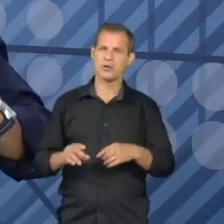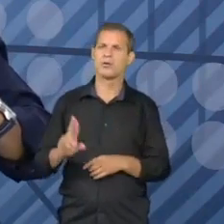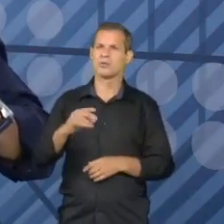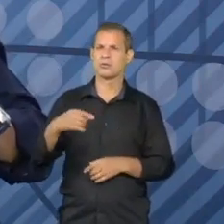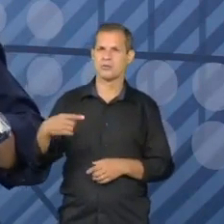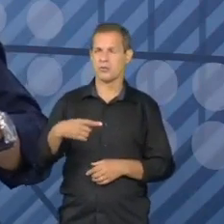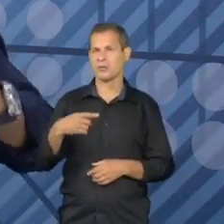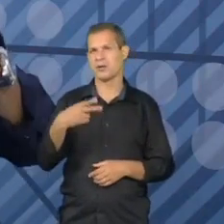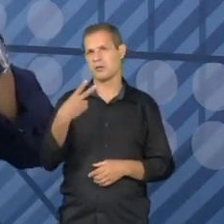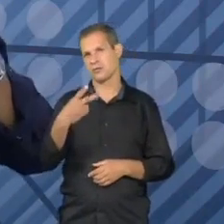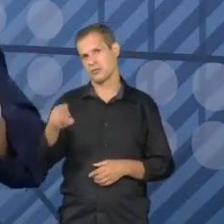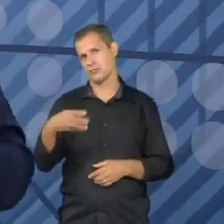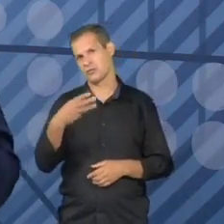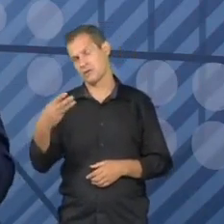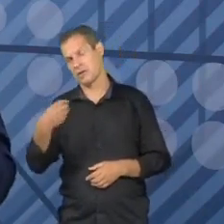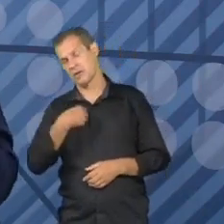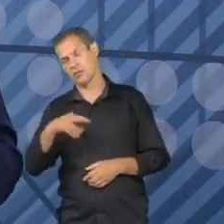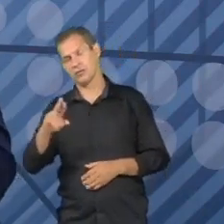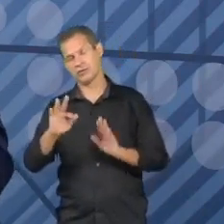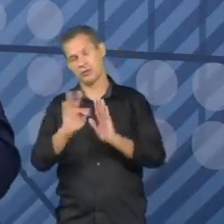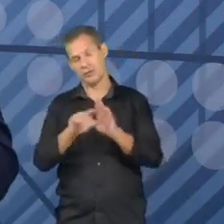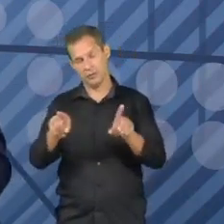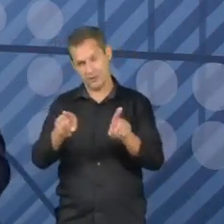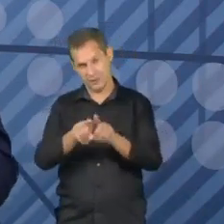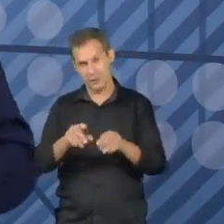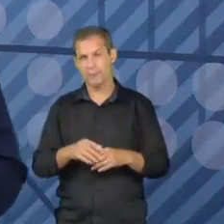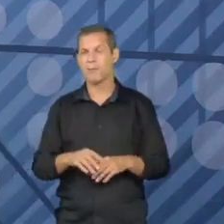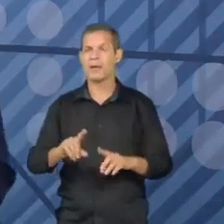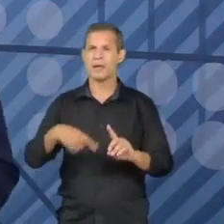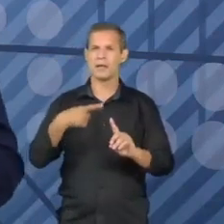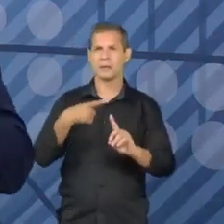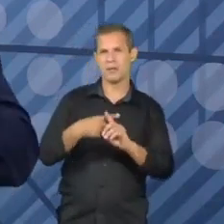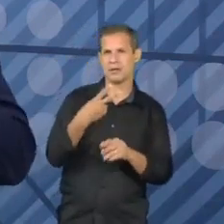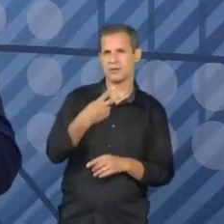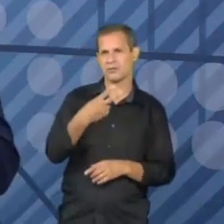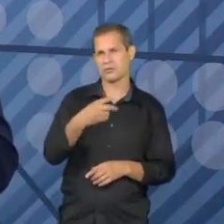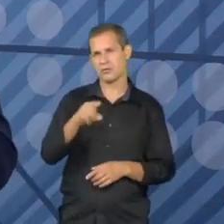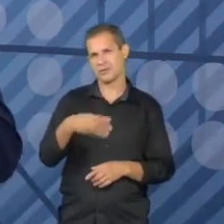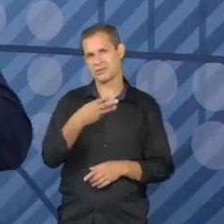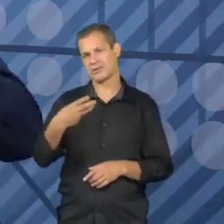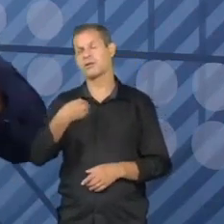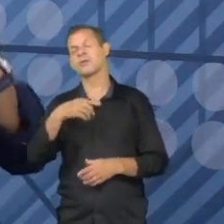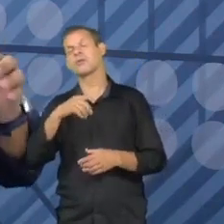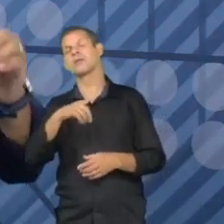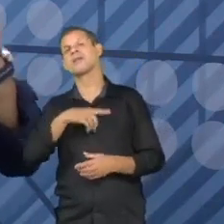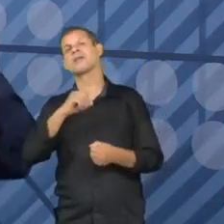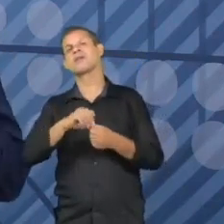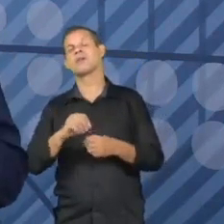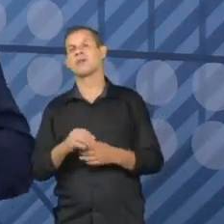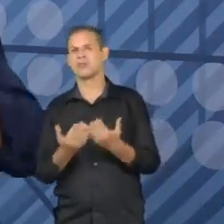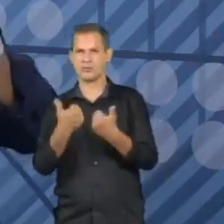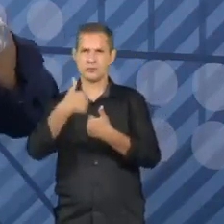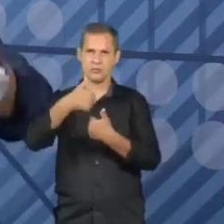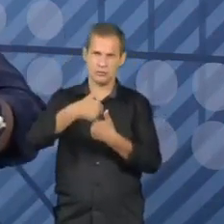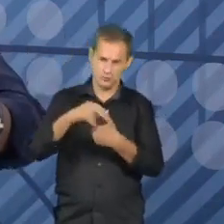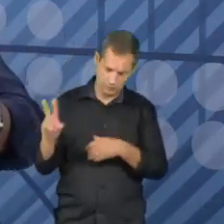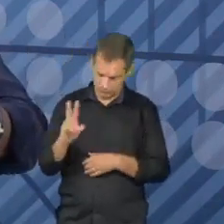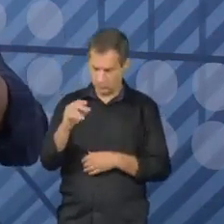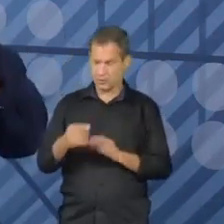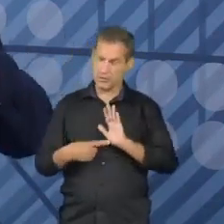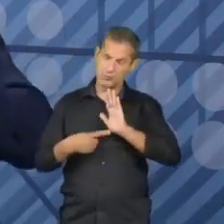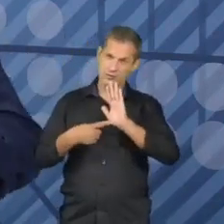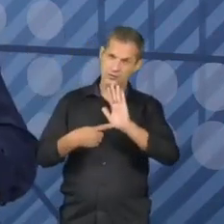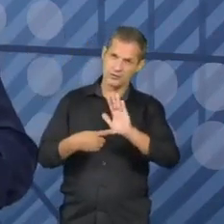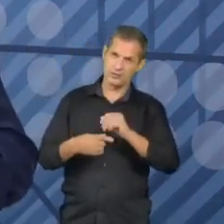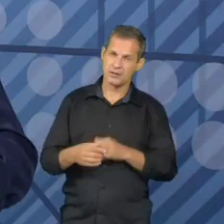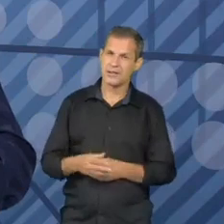menos 233, eu vou utilizar a fórmula também para mais 233. O que eu tenho que fazer é só substituir os valores que foram